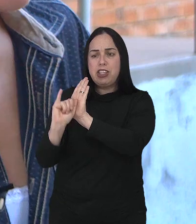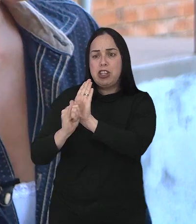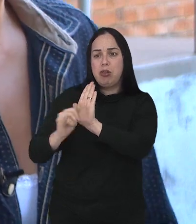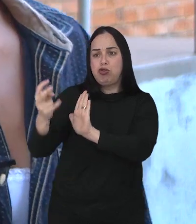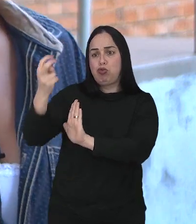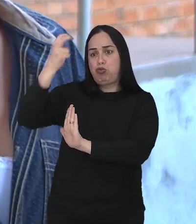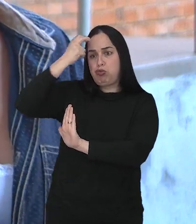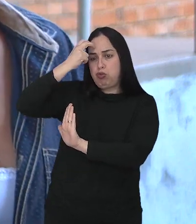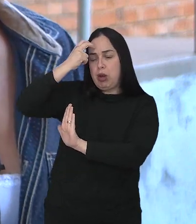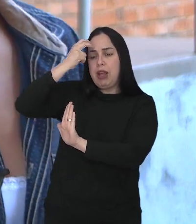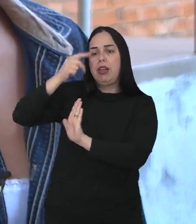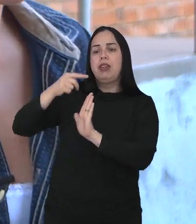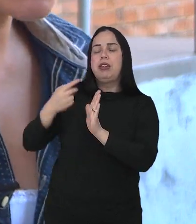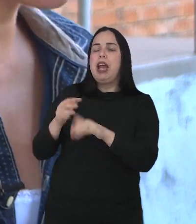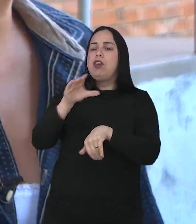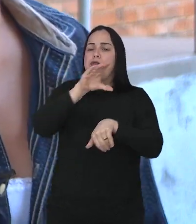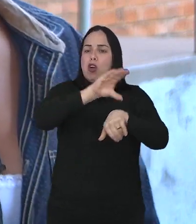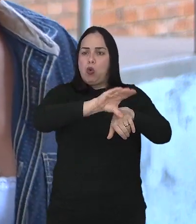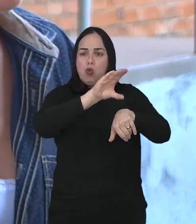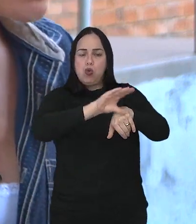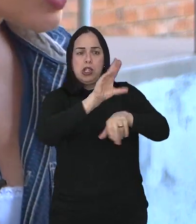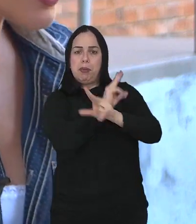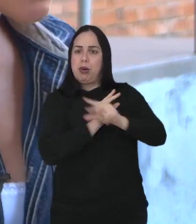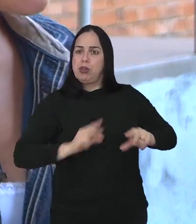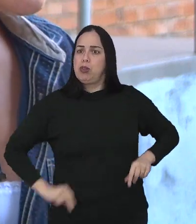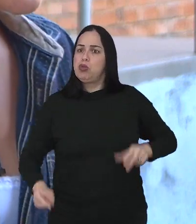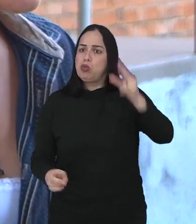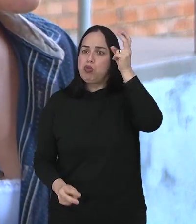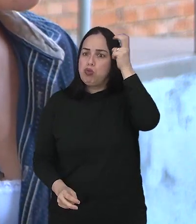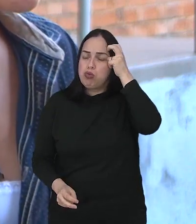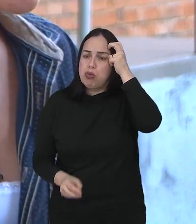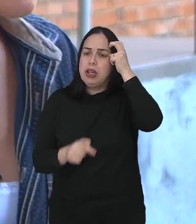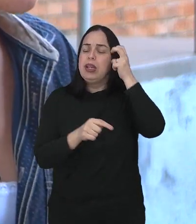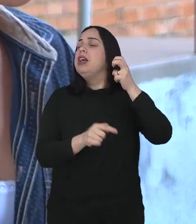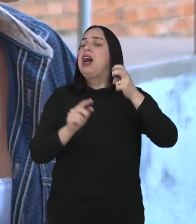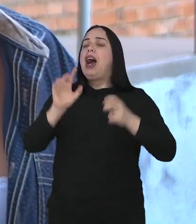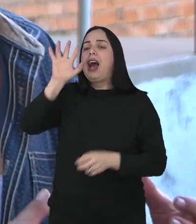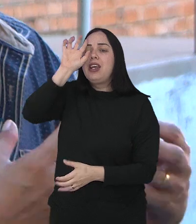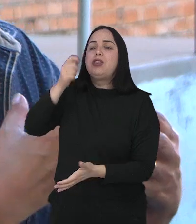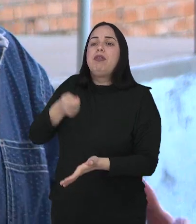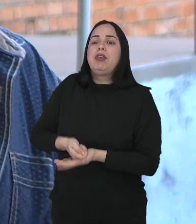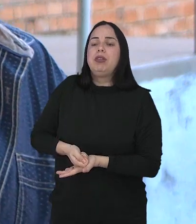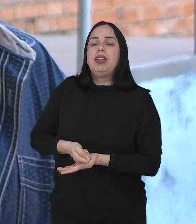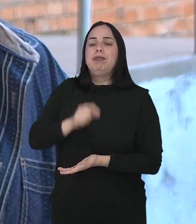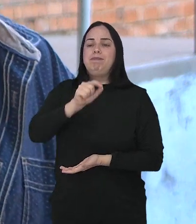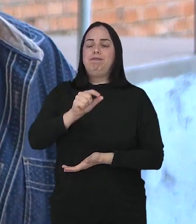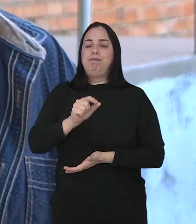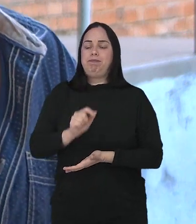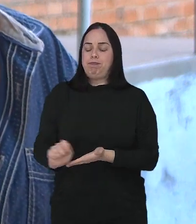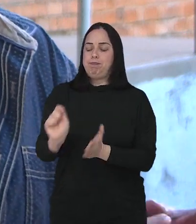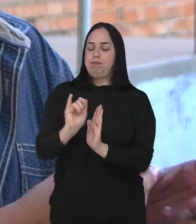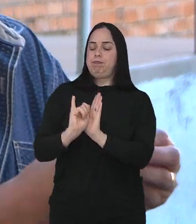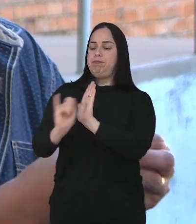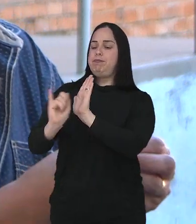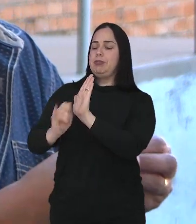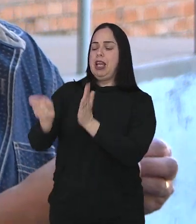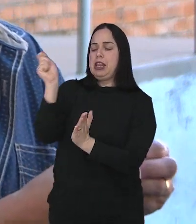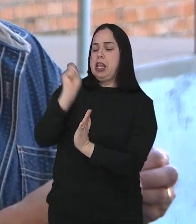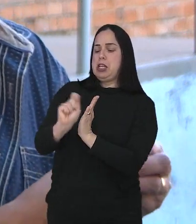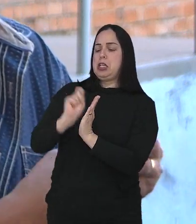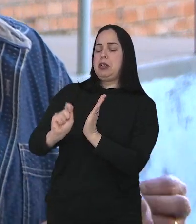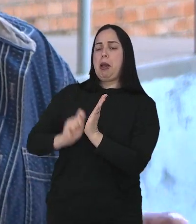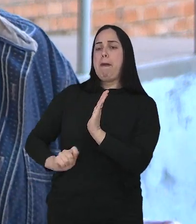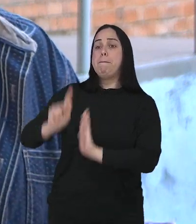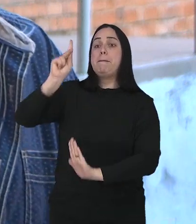E comecei a fazer cursos de produção cultural e resolvi colocar a minha energia em